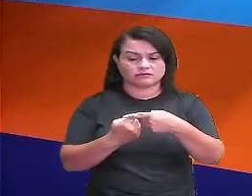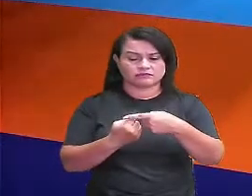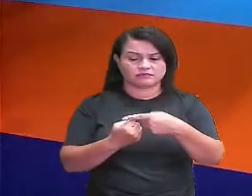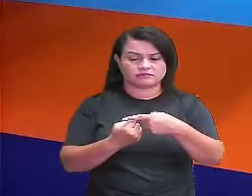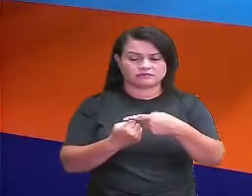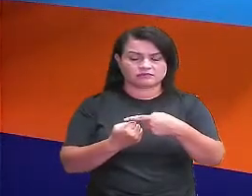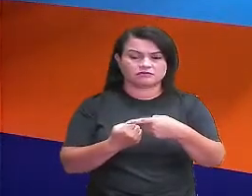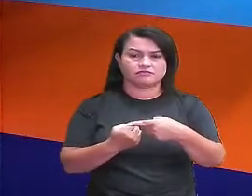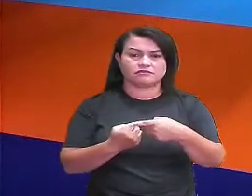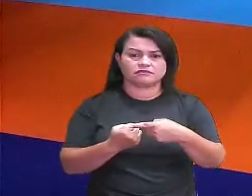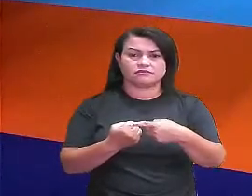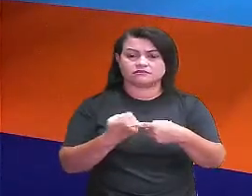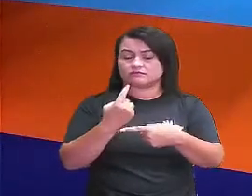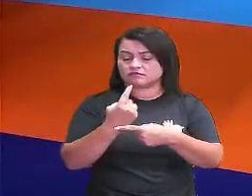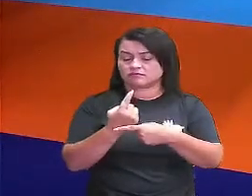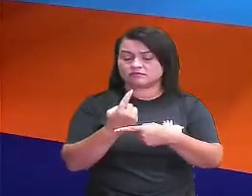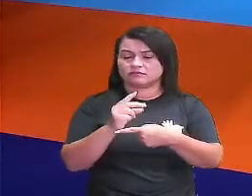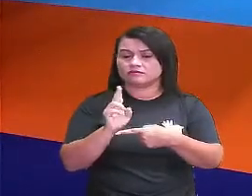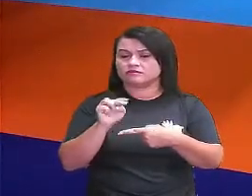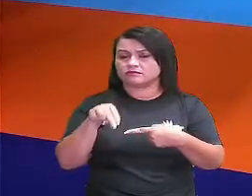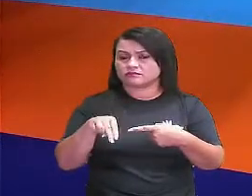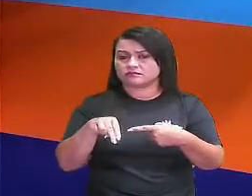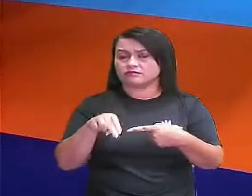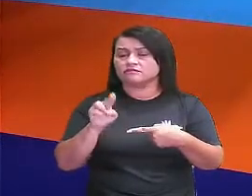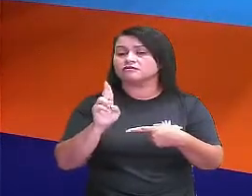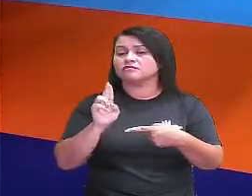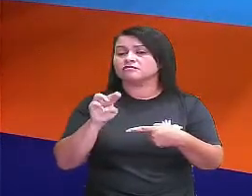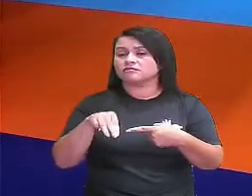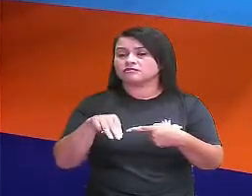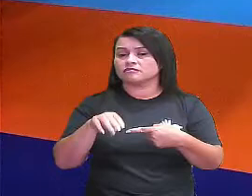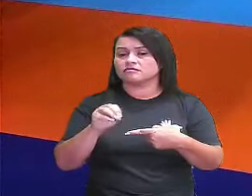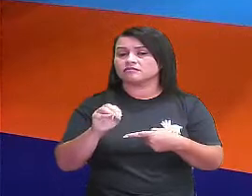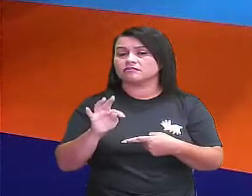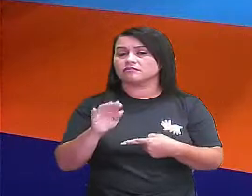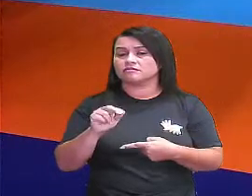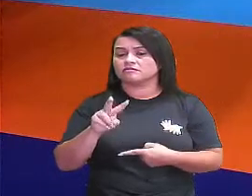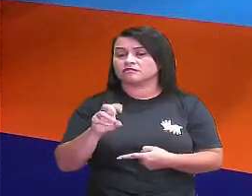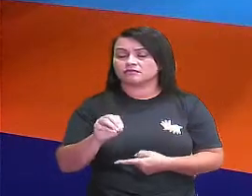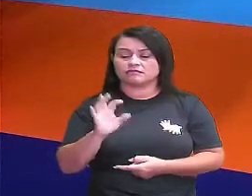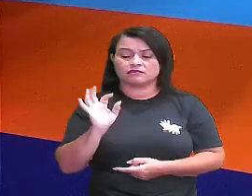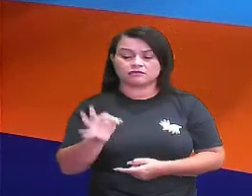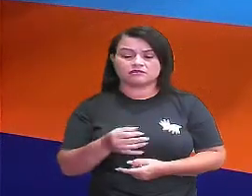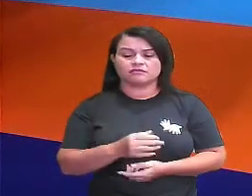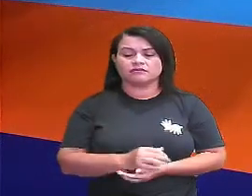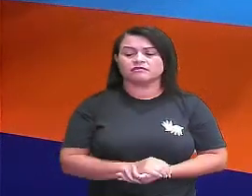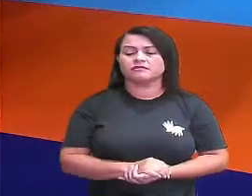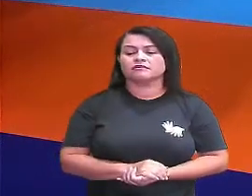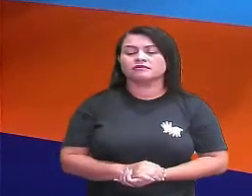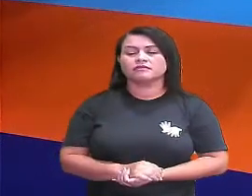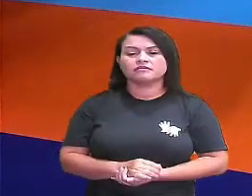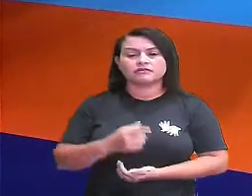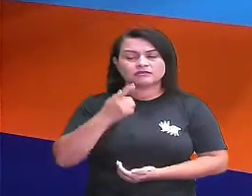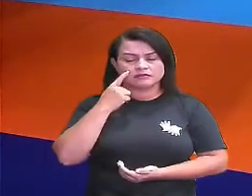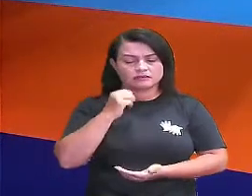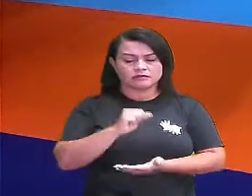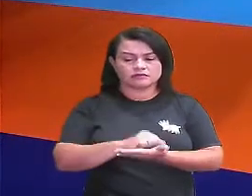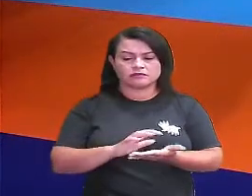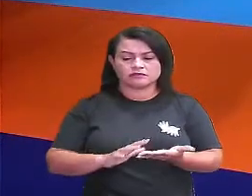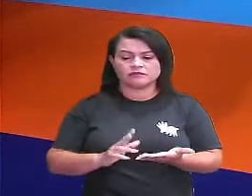de 8, né? Então, eu vou ler 1/8, tá certo? Vamos continuar com nossos